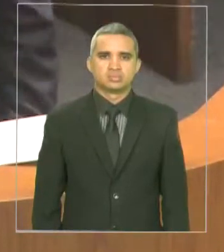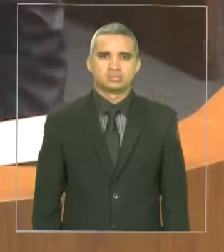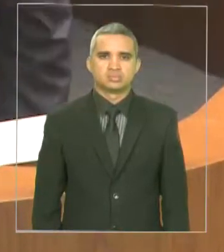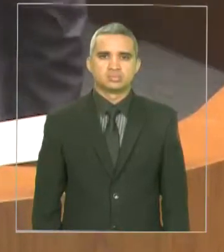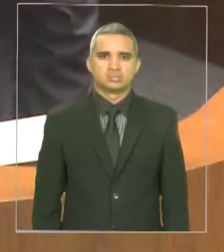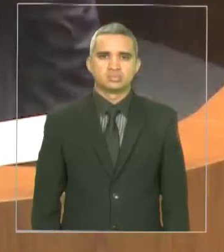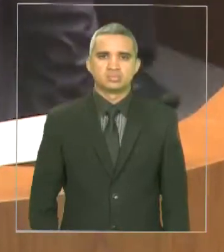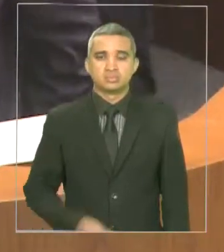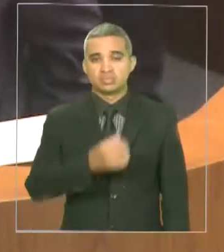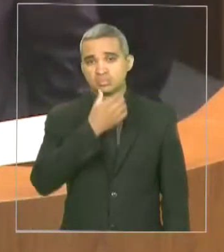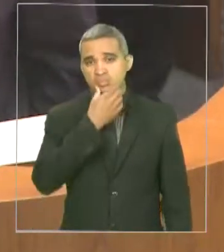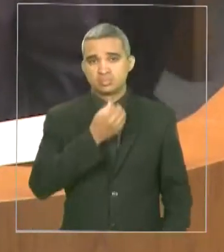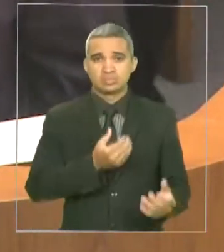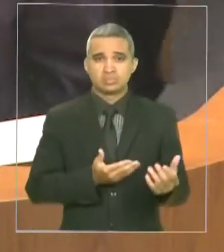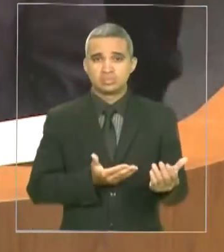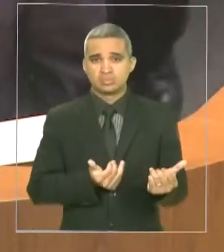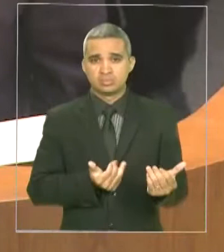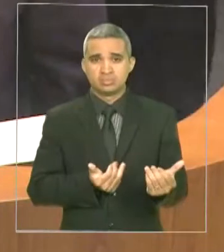vereador de São Luís,